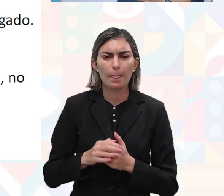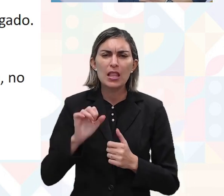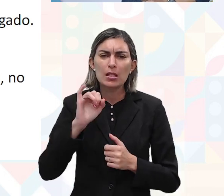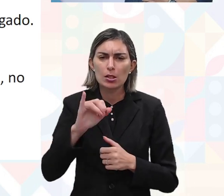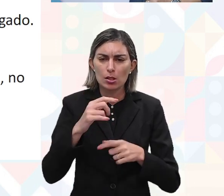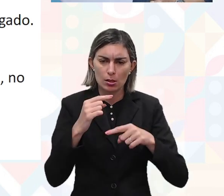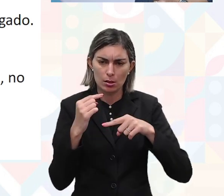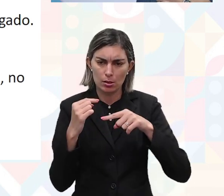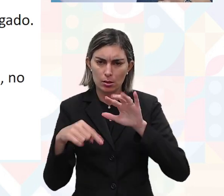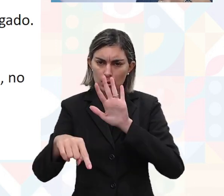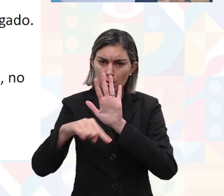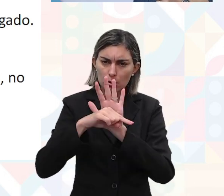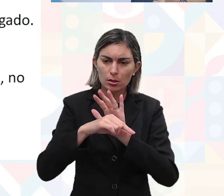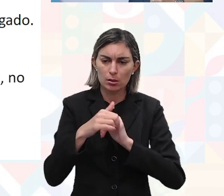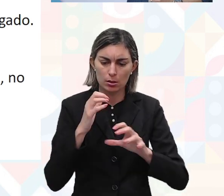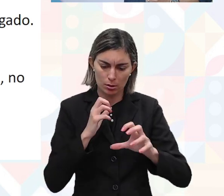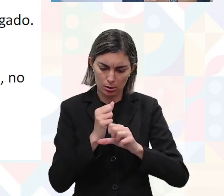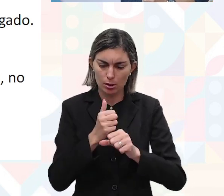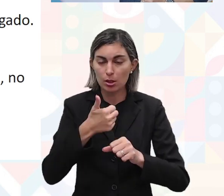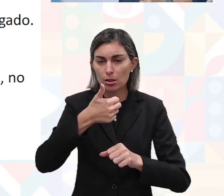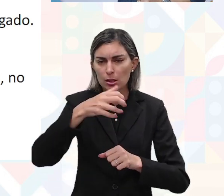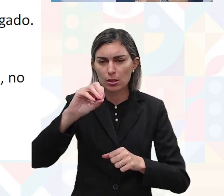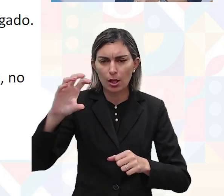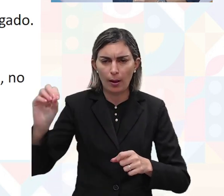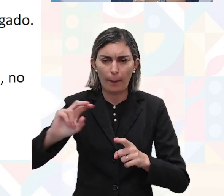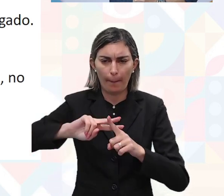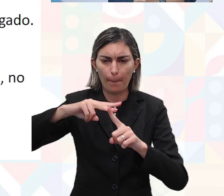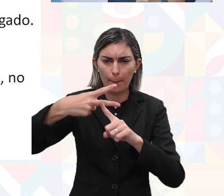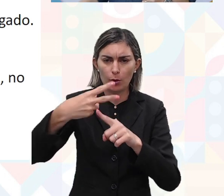Subtrair 1 e multiplicar por 100, e aí eu tenho um aumento de